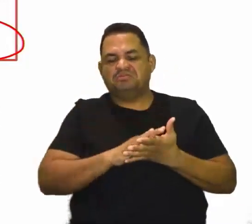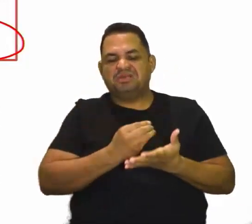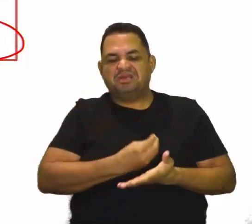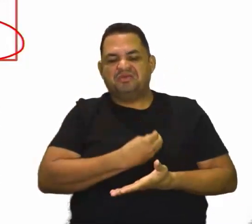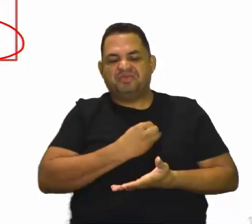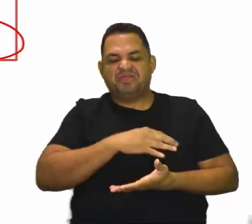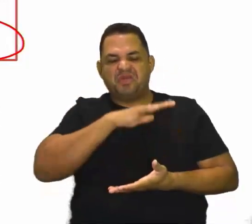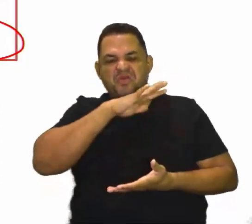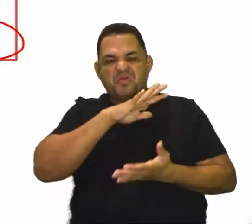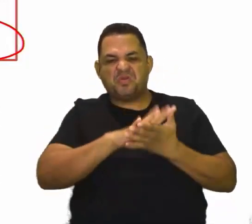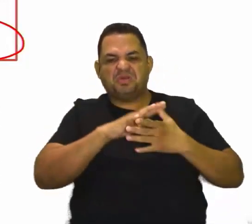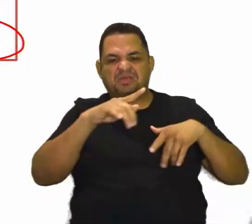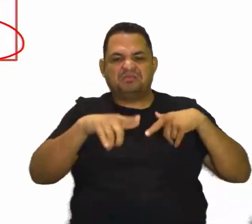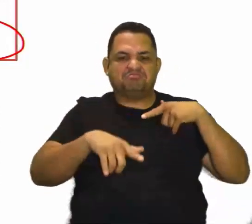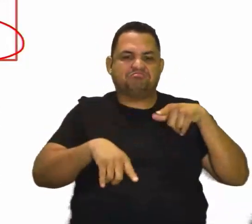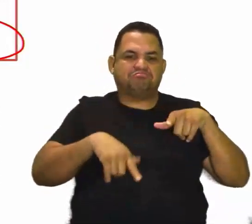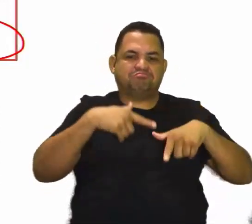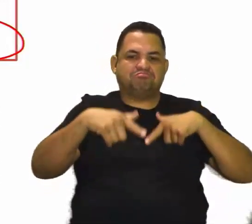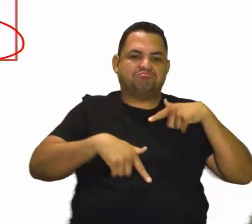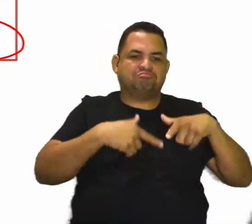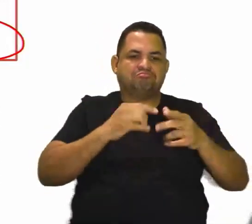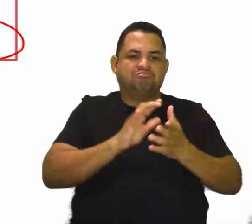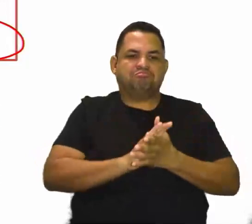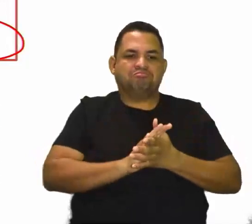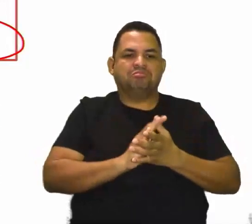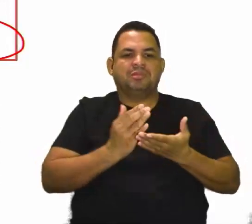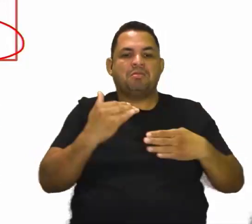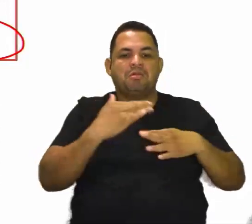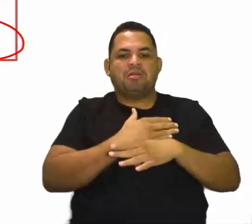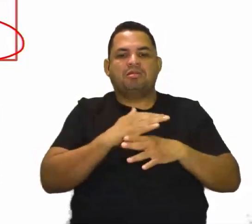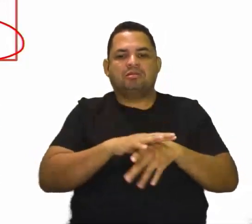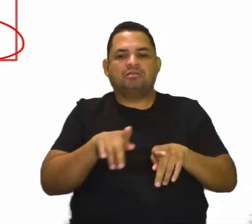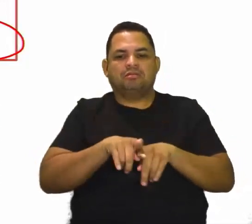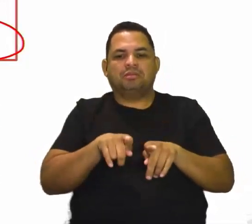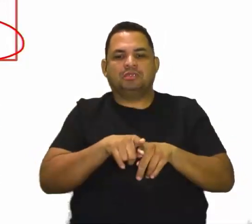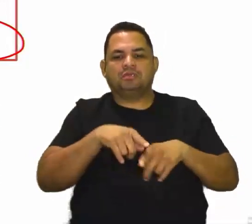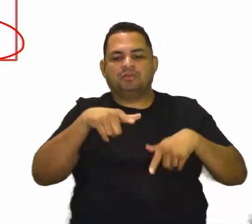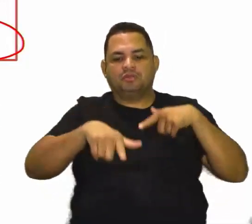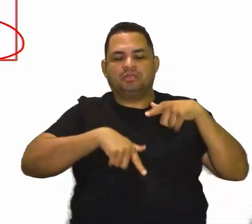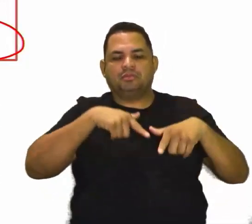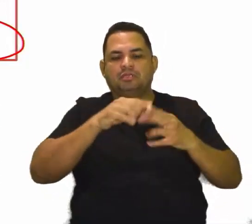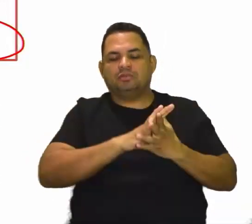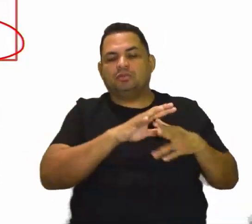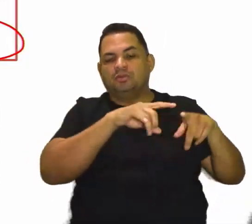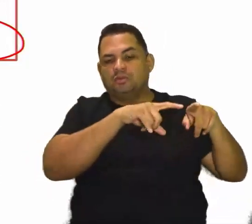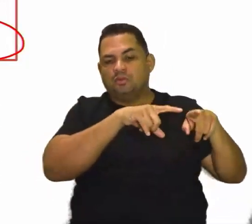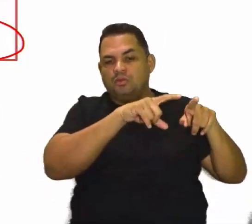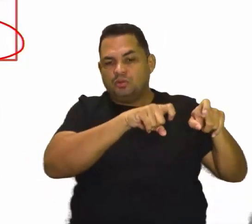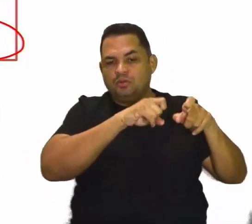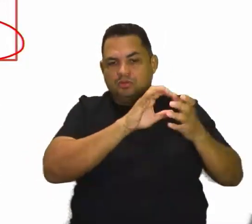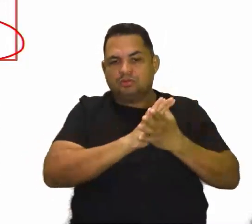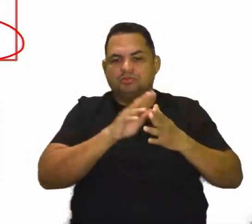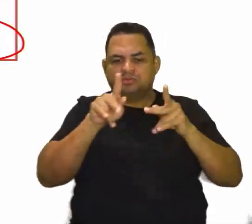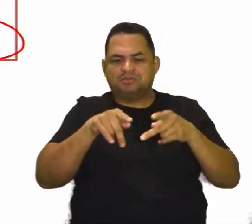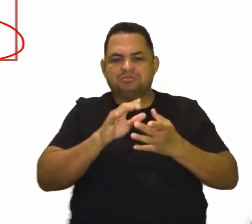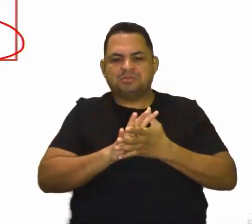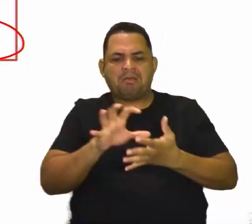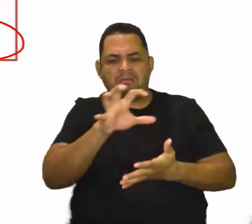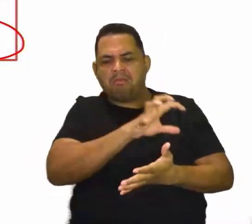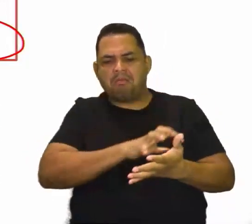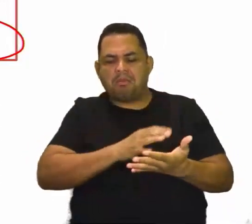do trabalho, do operário urbano e também do trabalhador rural, vão fazer com que esse povo se